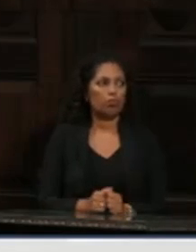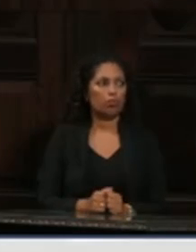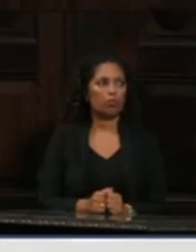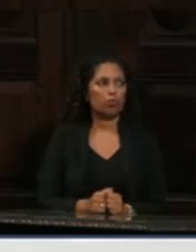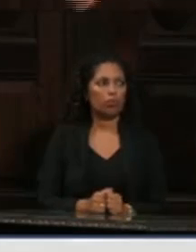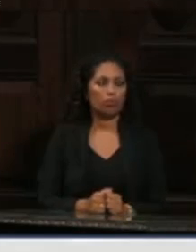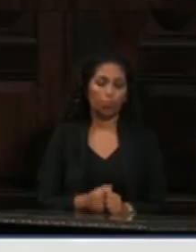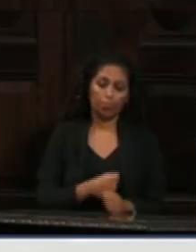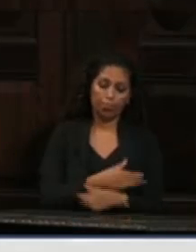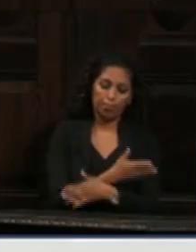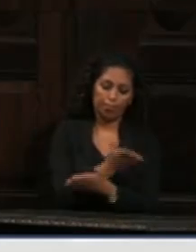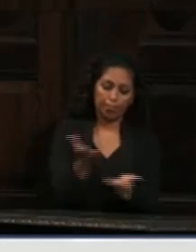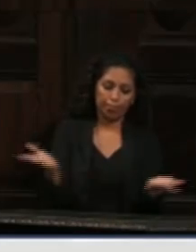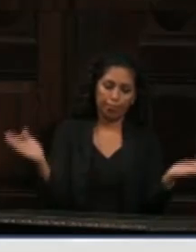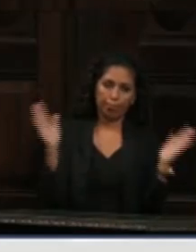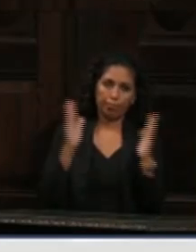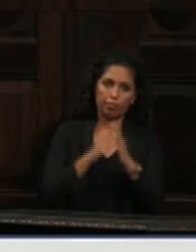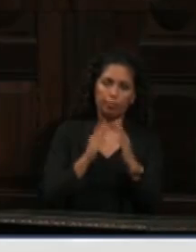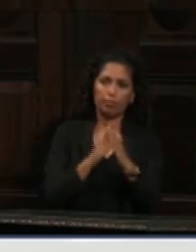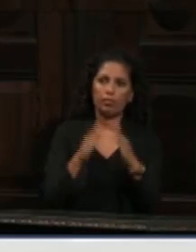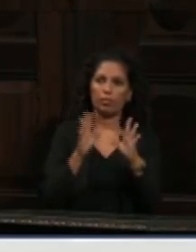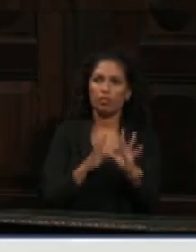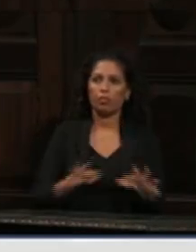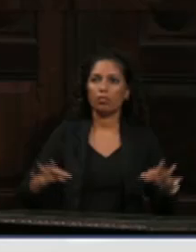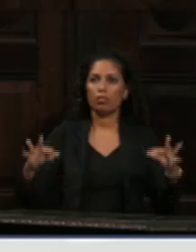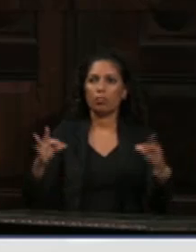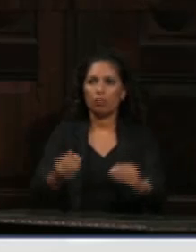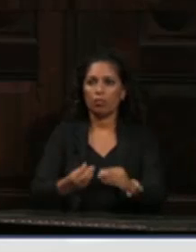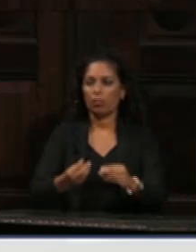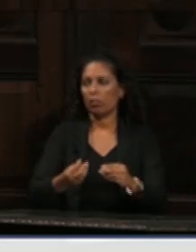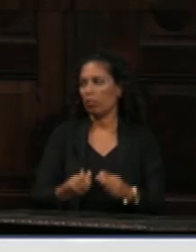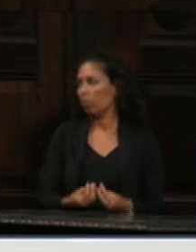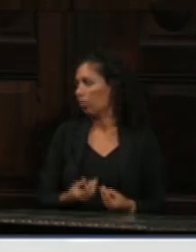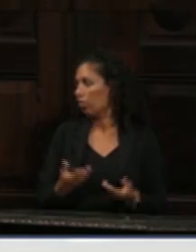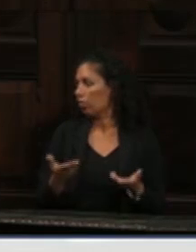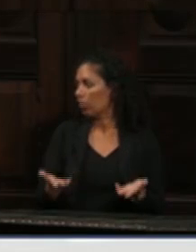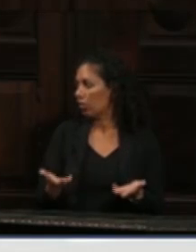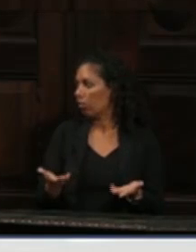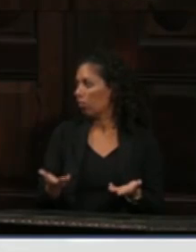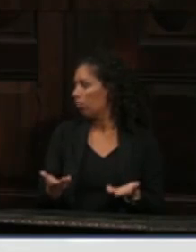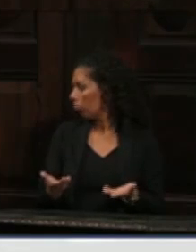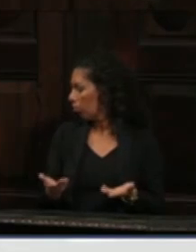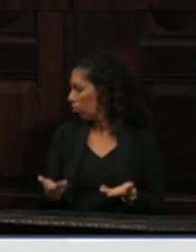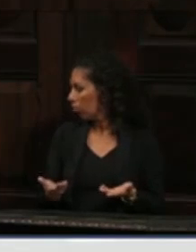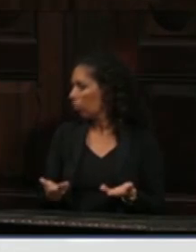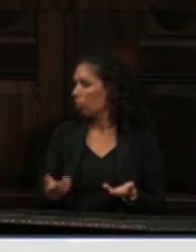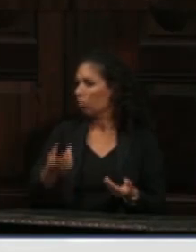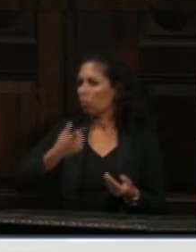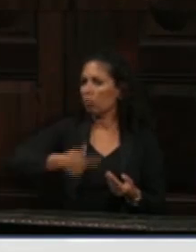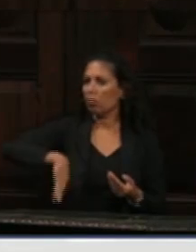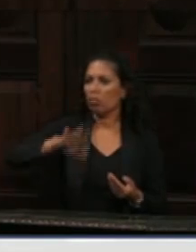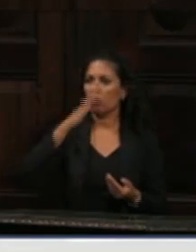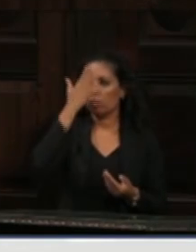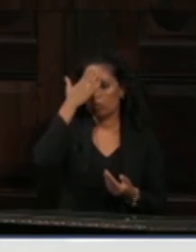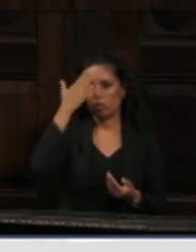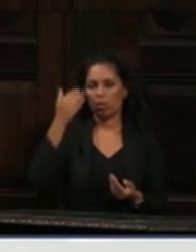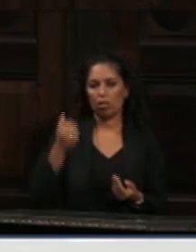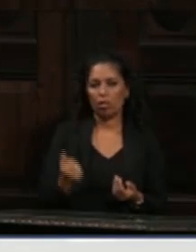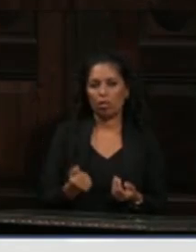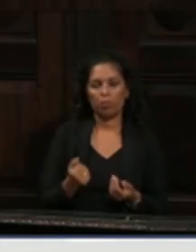E na casa como um todo. E isso foi objeto